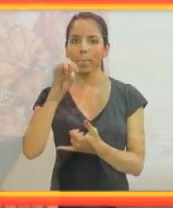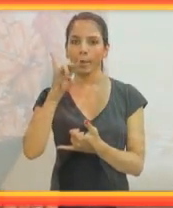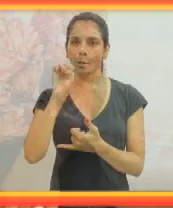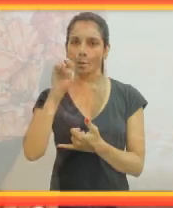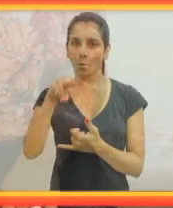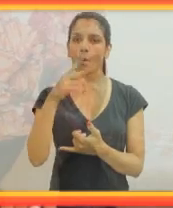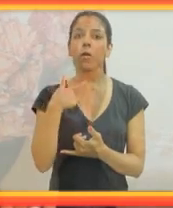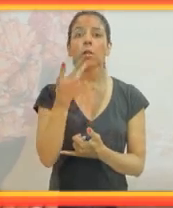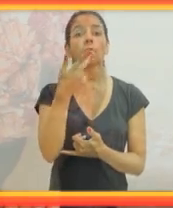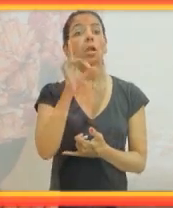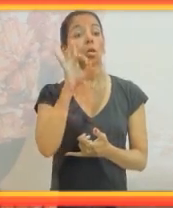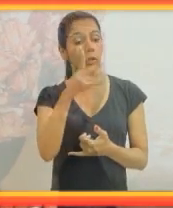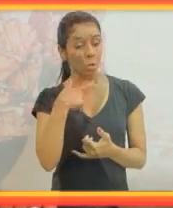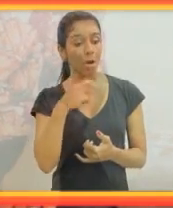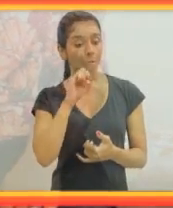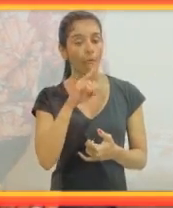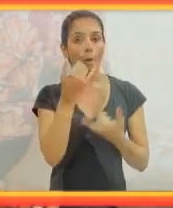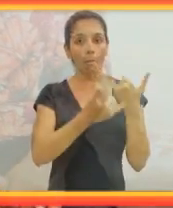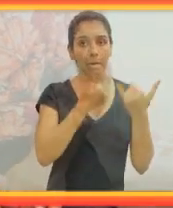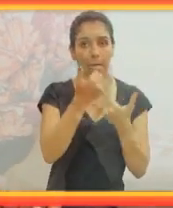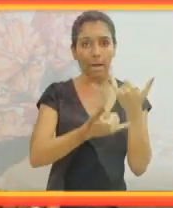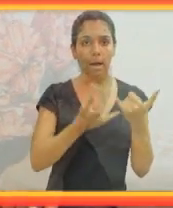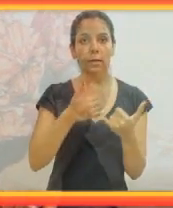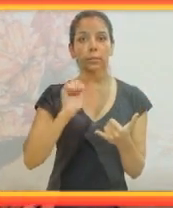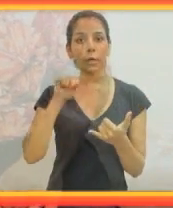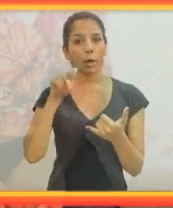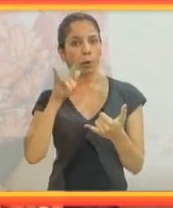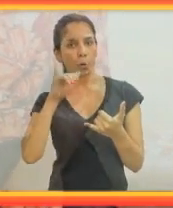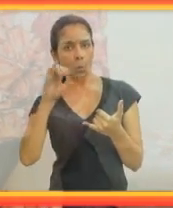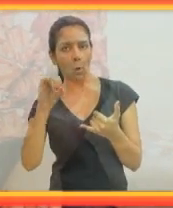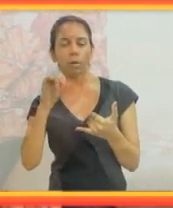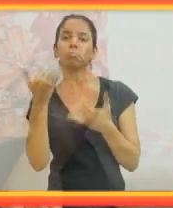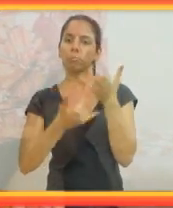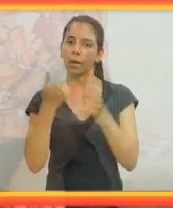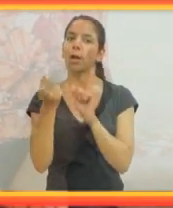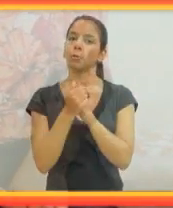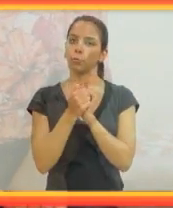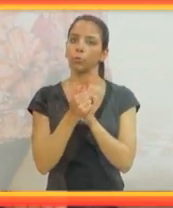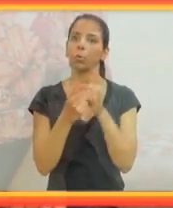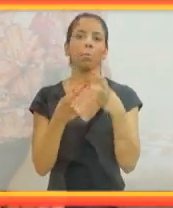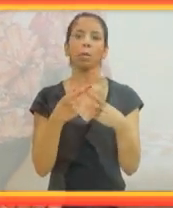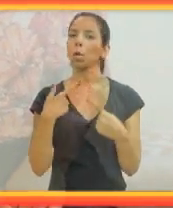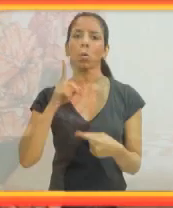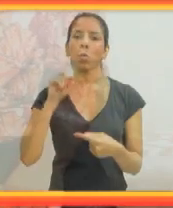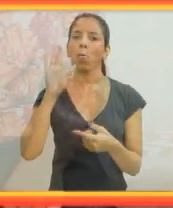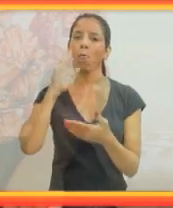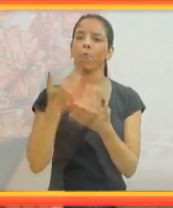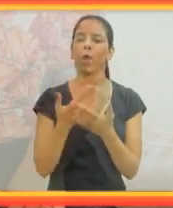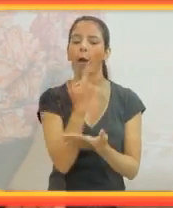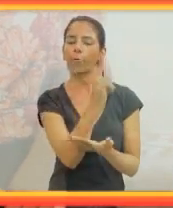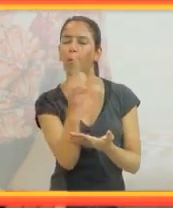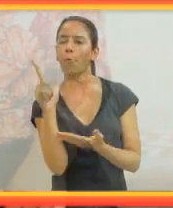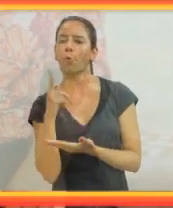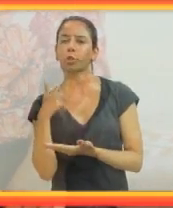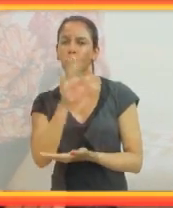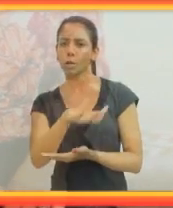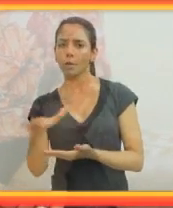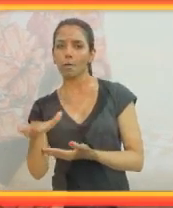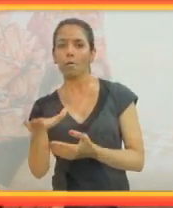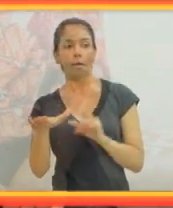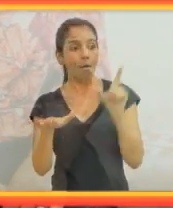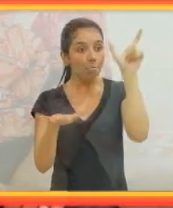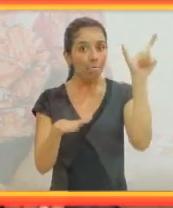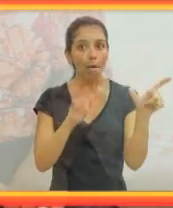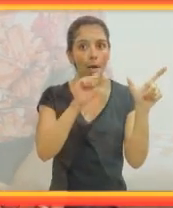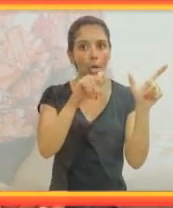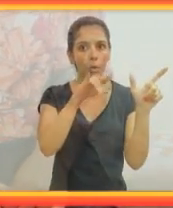eu dizia, só jogo se o Antônio brincar, porque eu não confiava nas outras crianças e